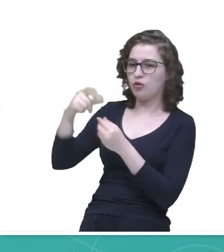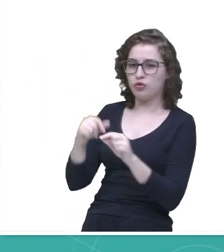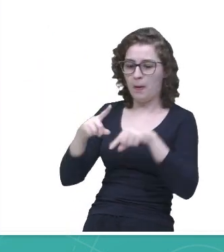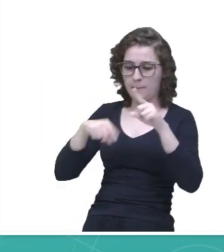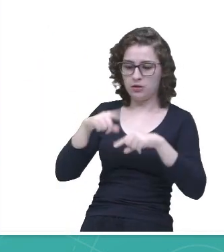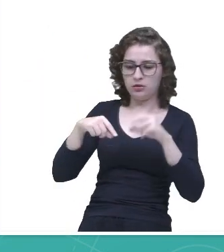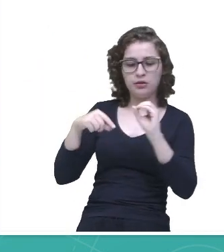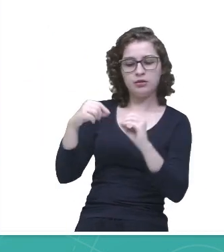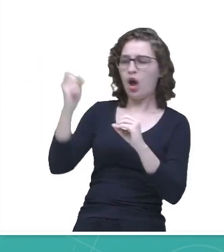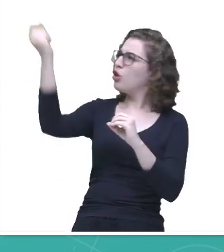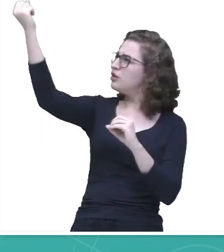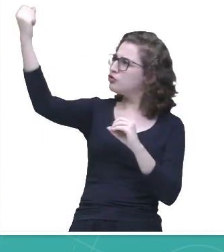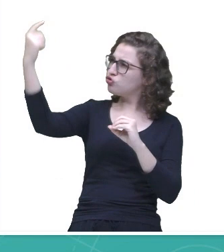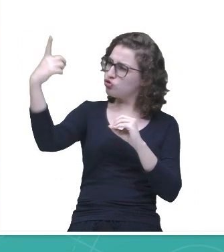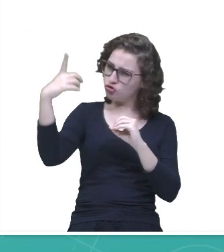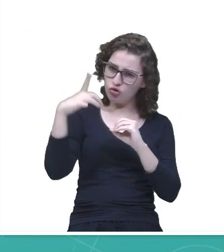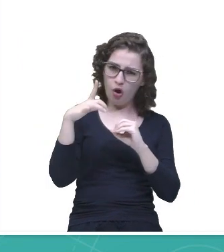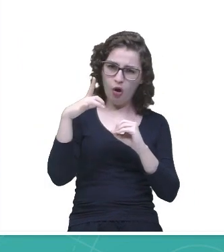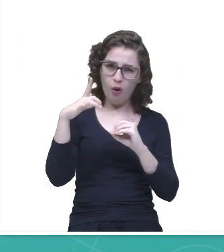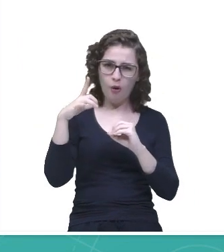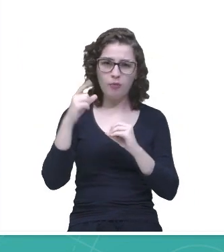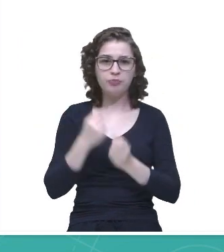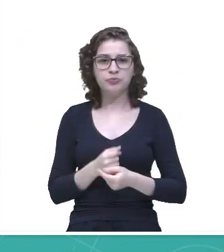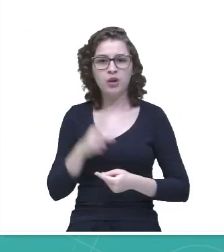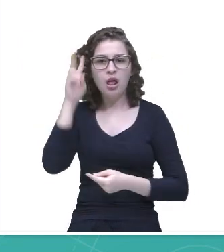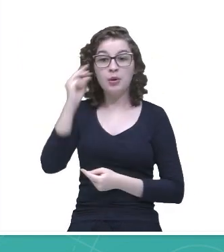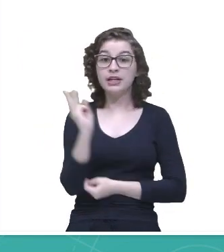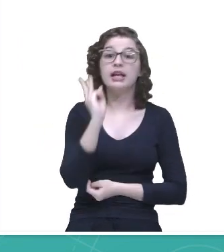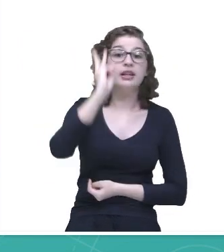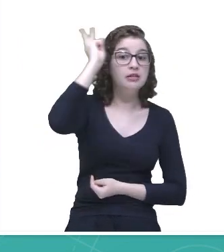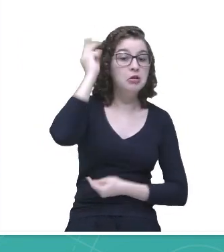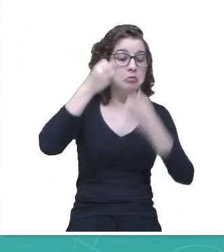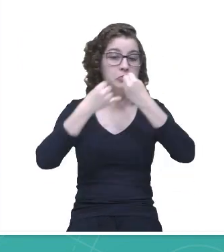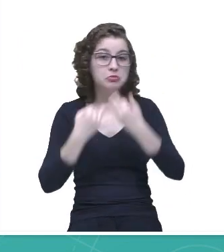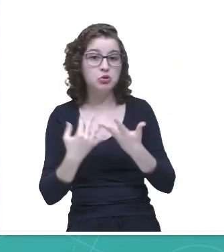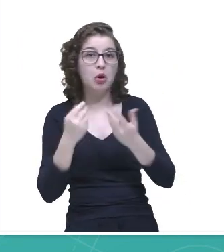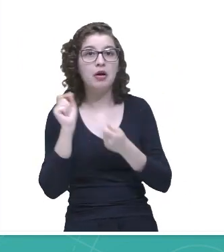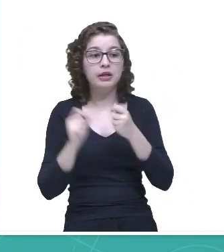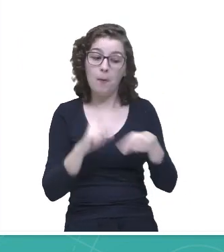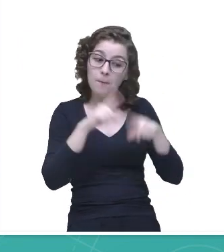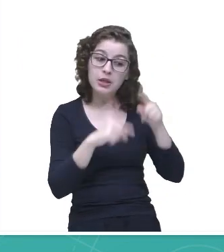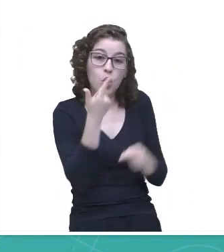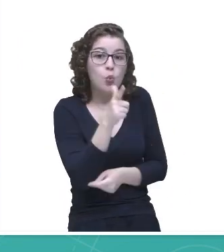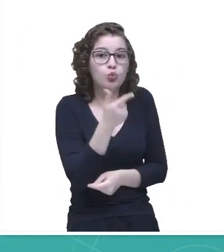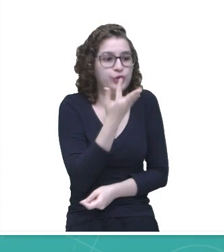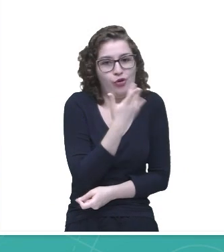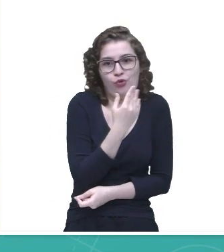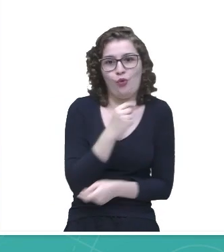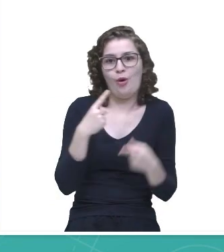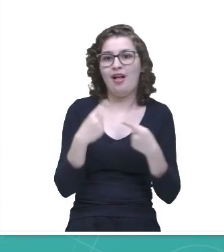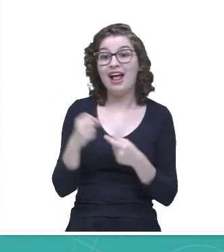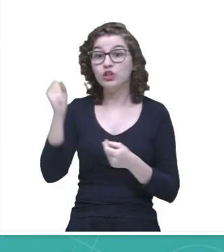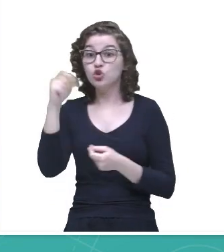Isaac Newton disse que os objetos não têm cores, dependendo da incidência da luz solar sobre objetos. Os